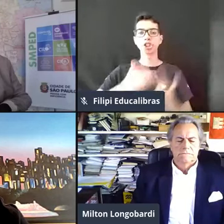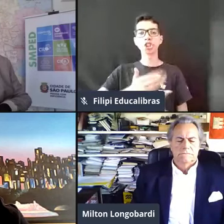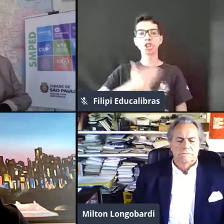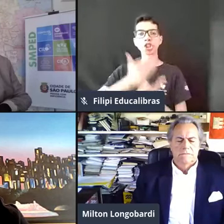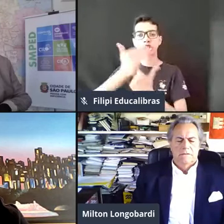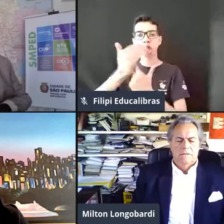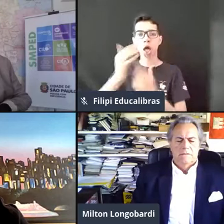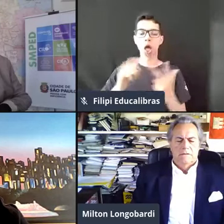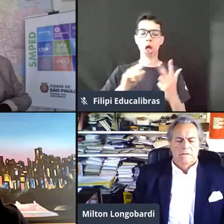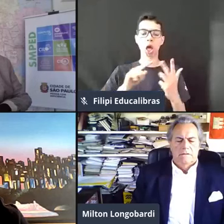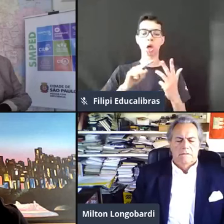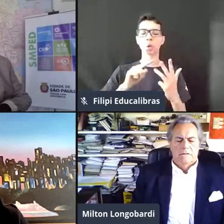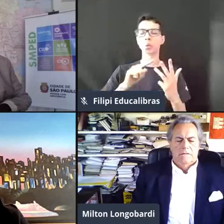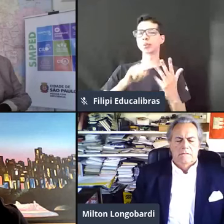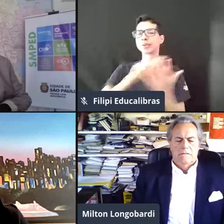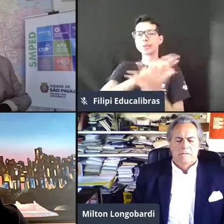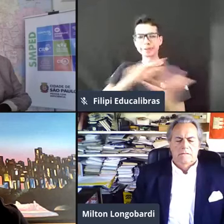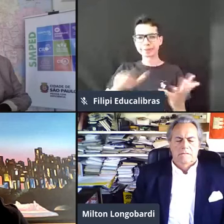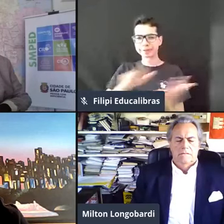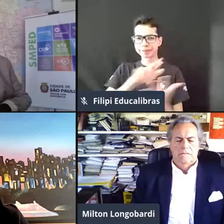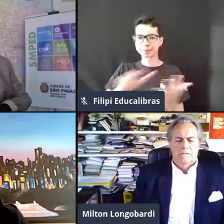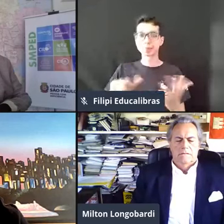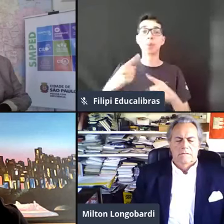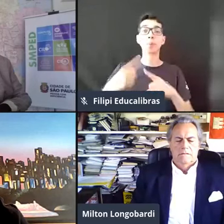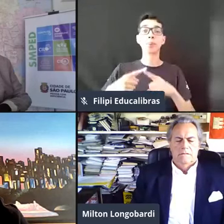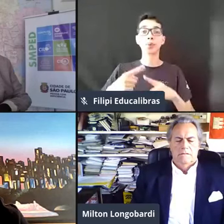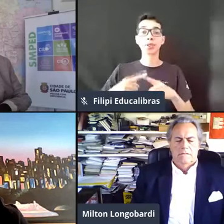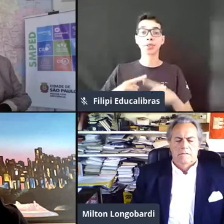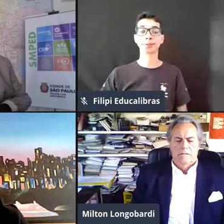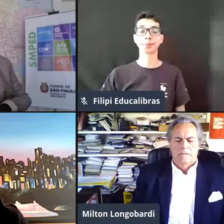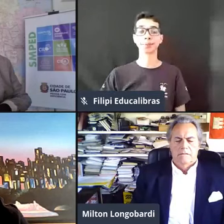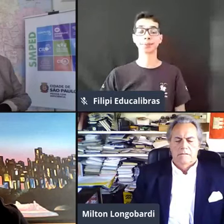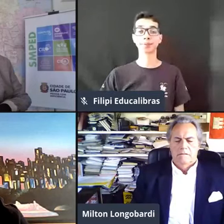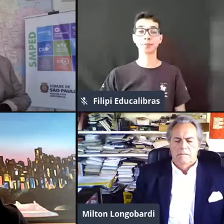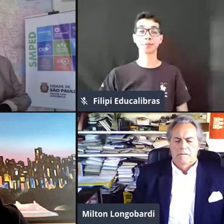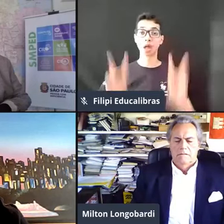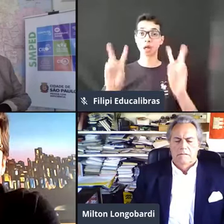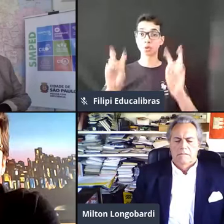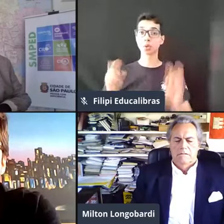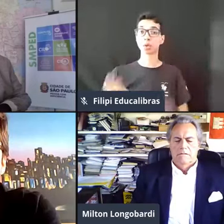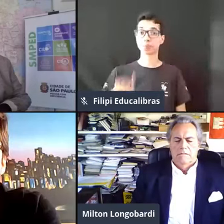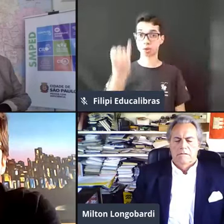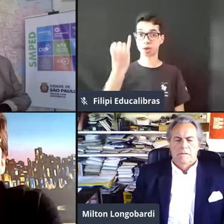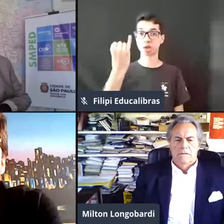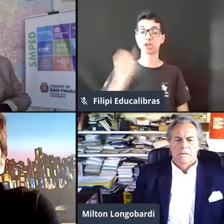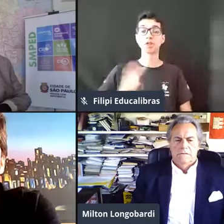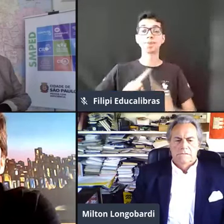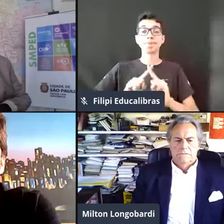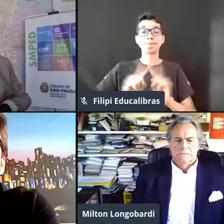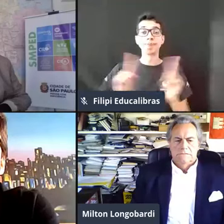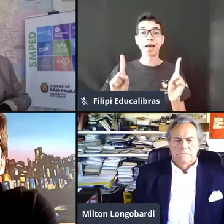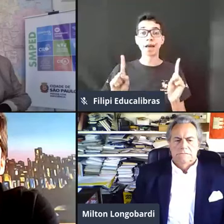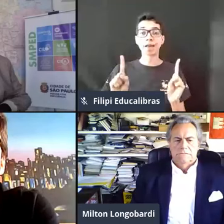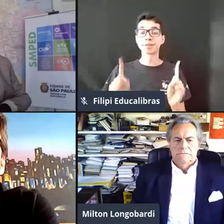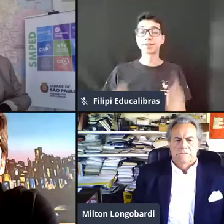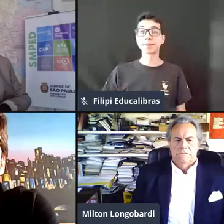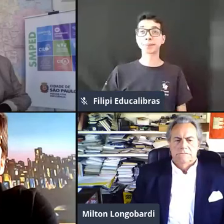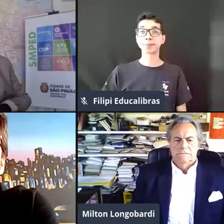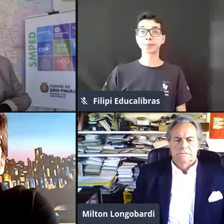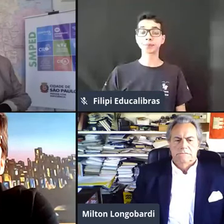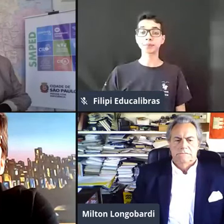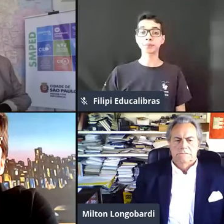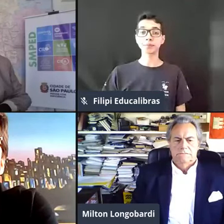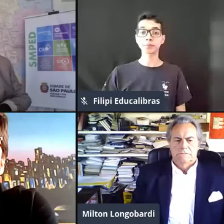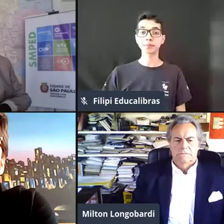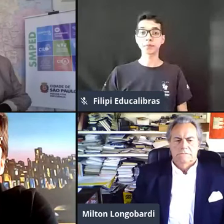porque a questão é uma questão importante, mas você não consegue impedir a pessoa de